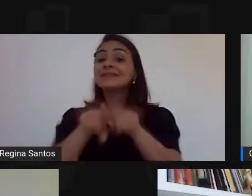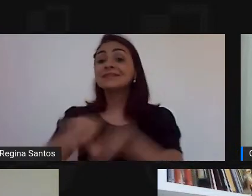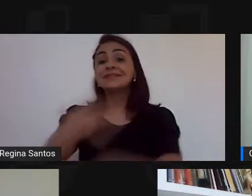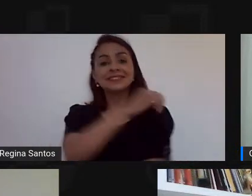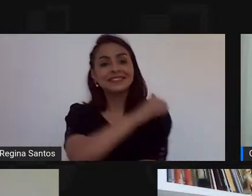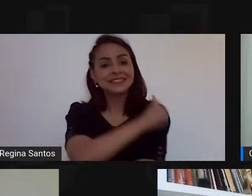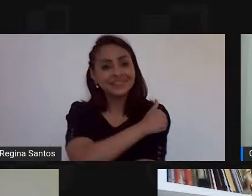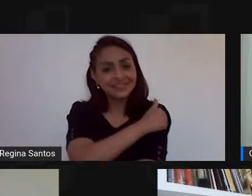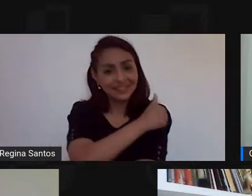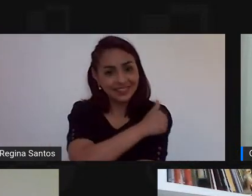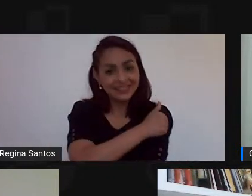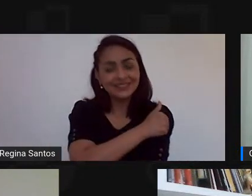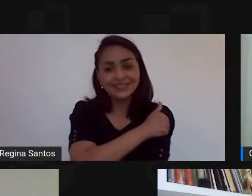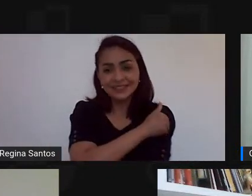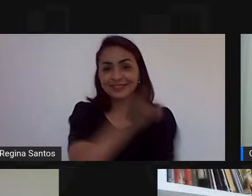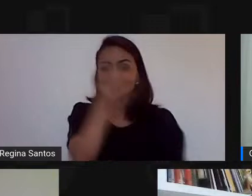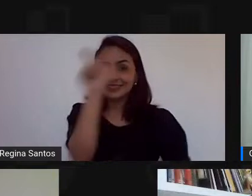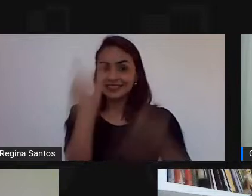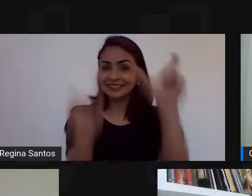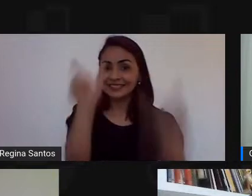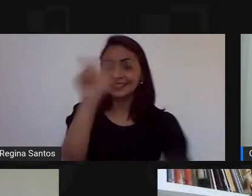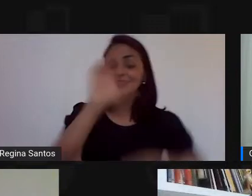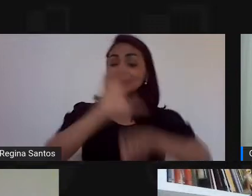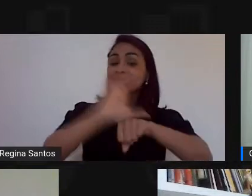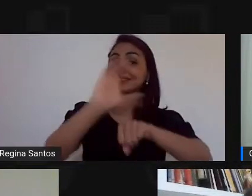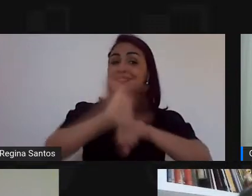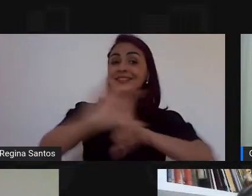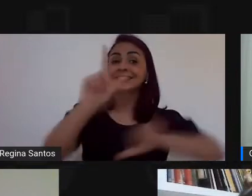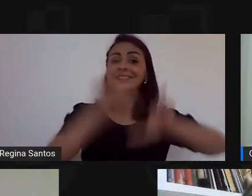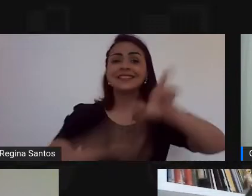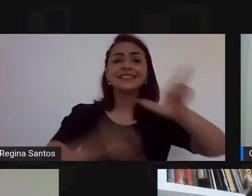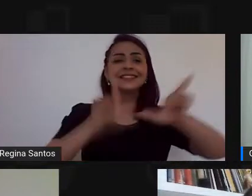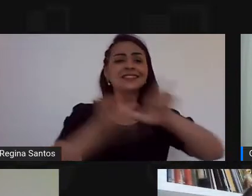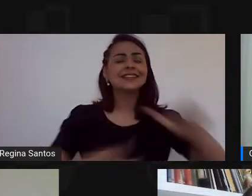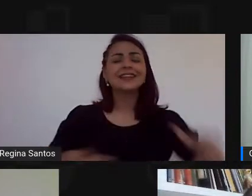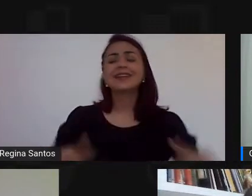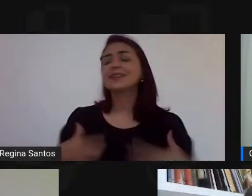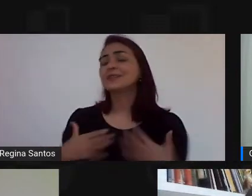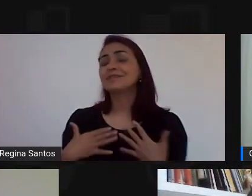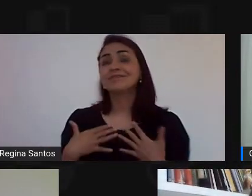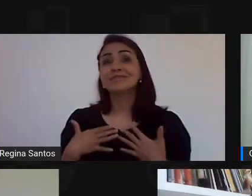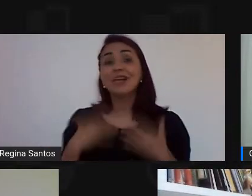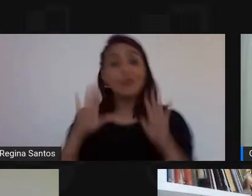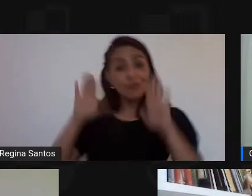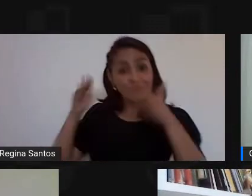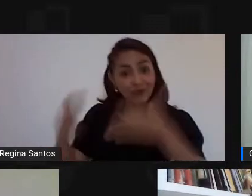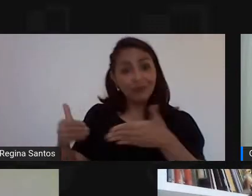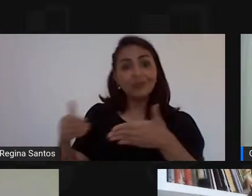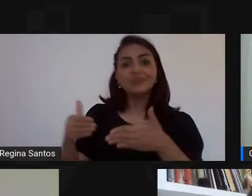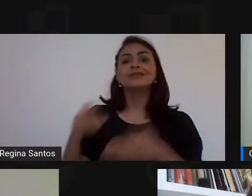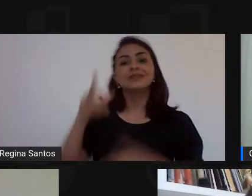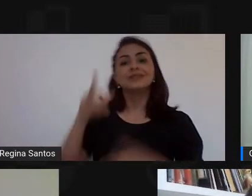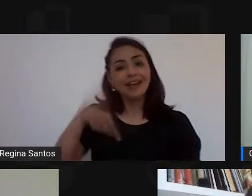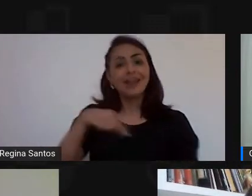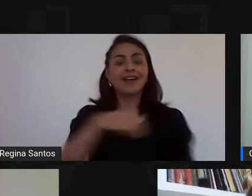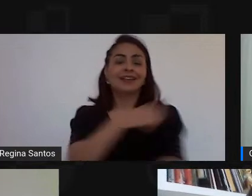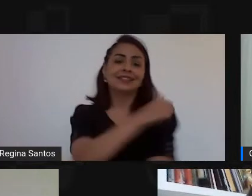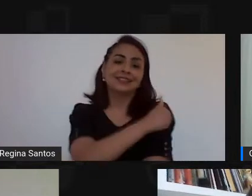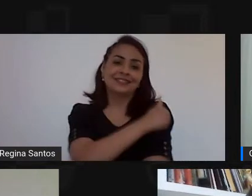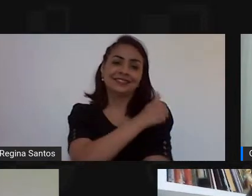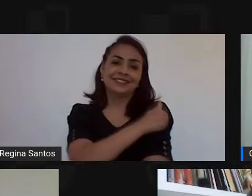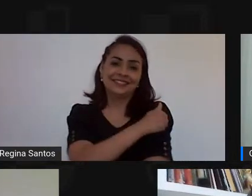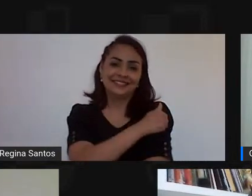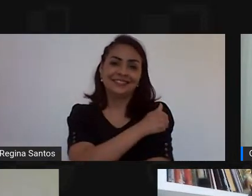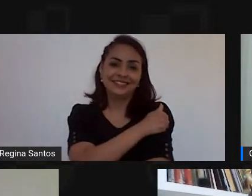alunos, os alunos do curso de letras, são a razão de nós estarmos aqui, né? Aos nossos alunos, a minha